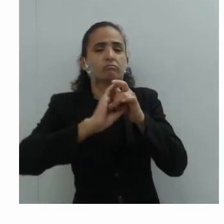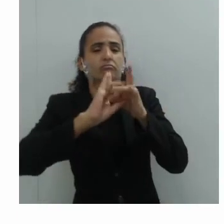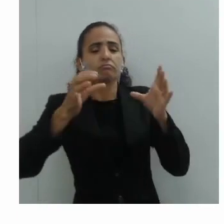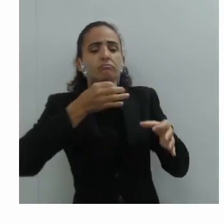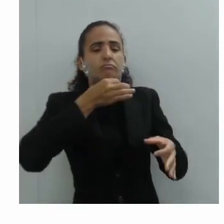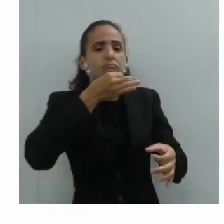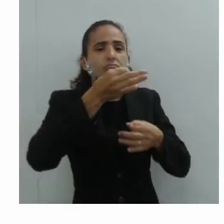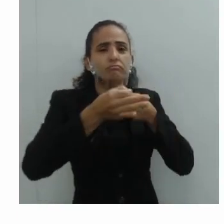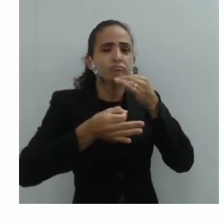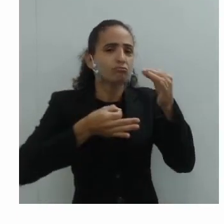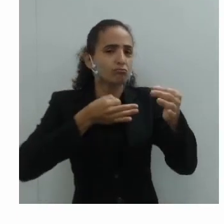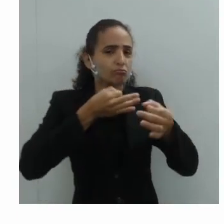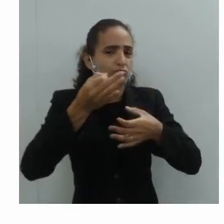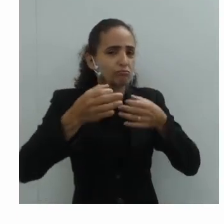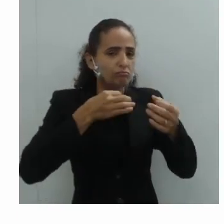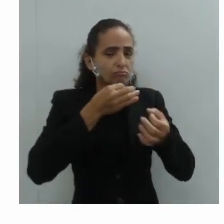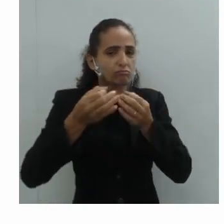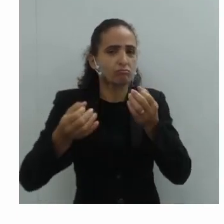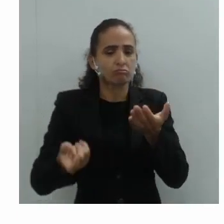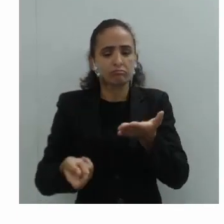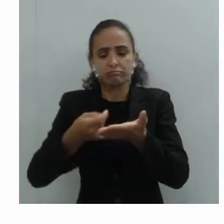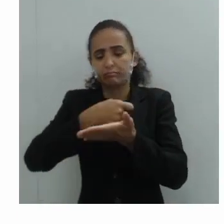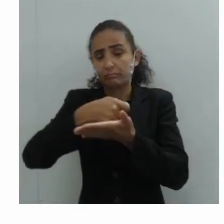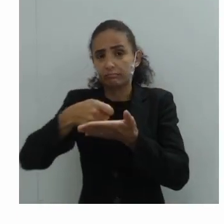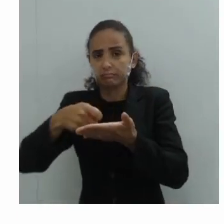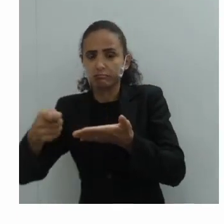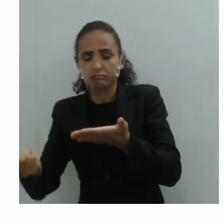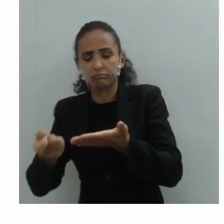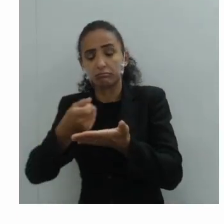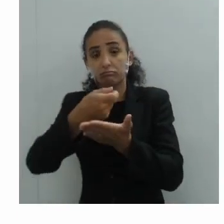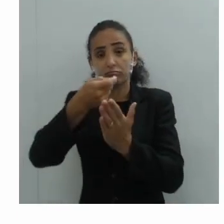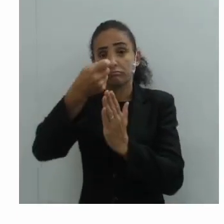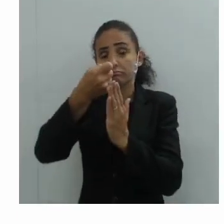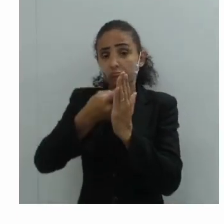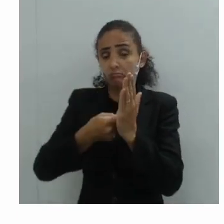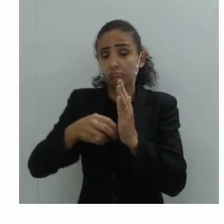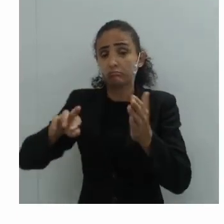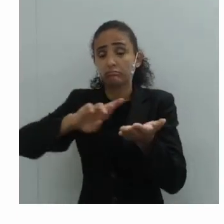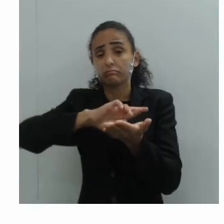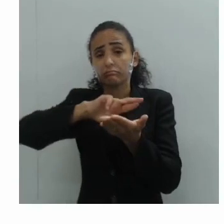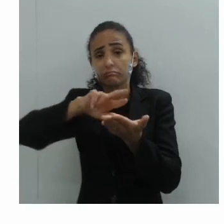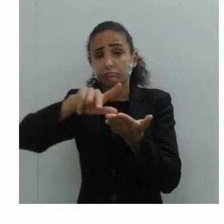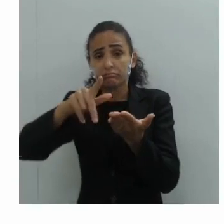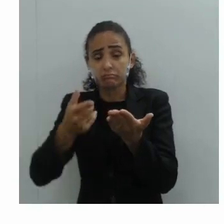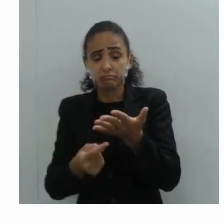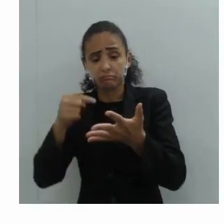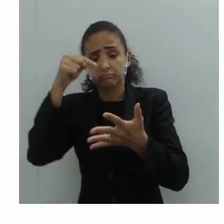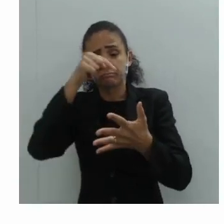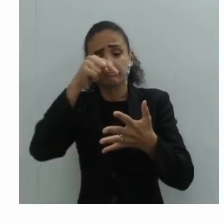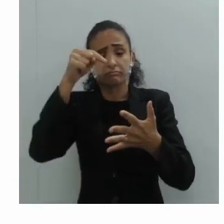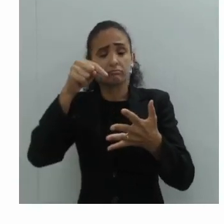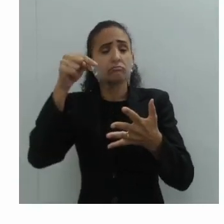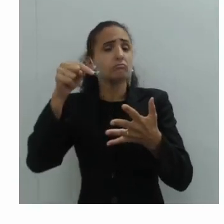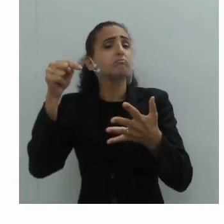de expressão. Nós temos biografia, relato, crônicas, ensaio,